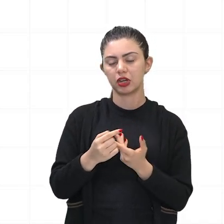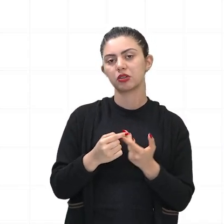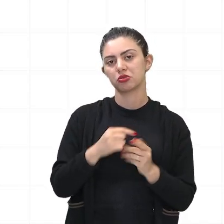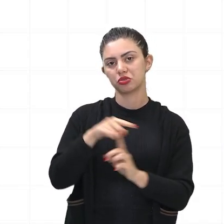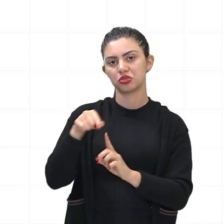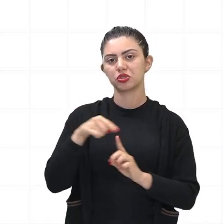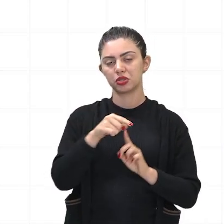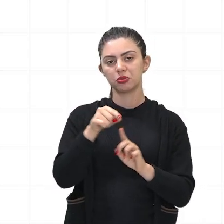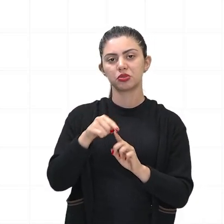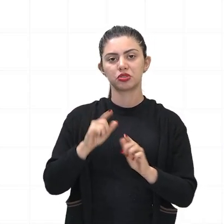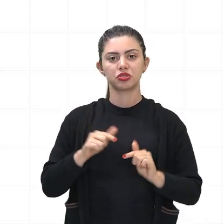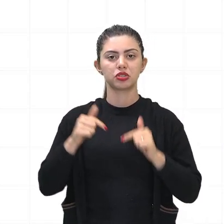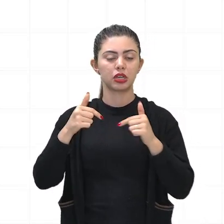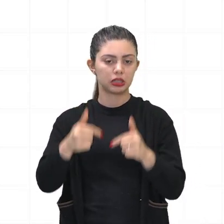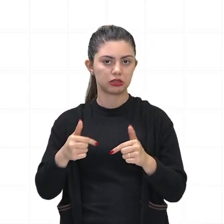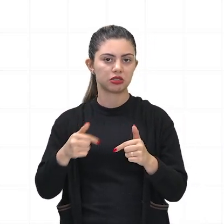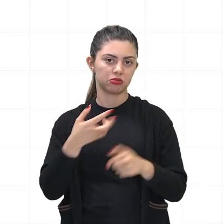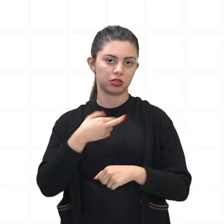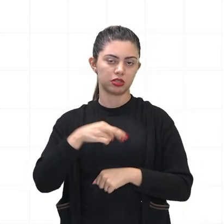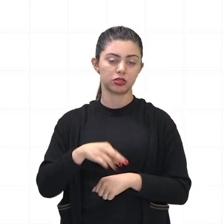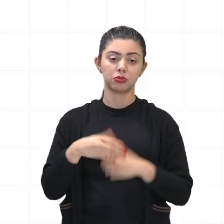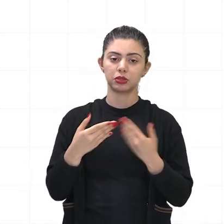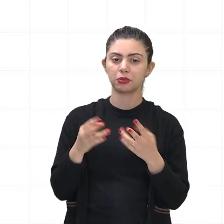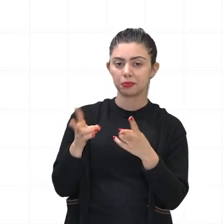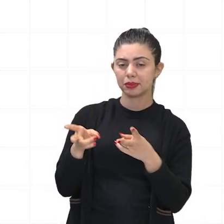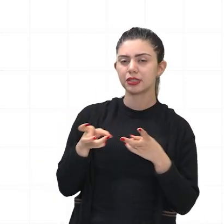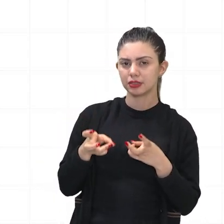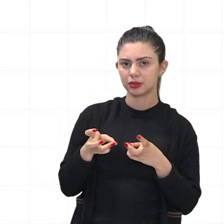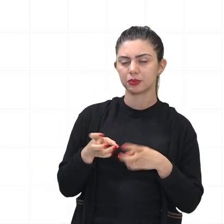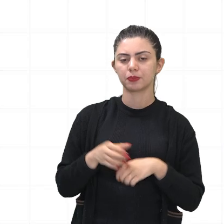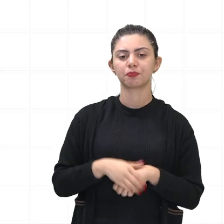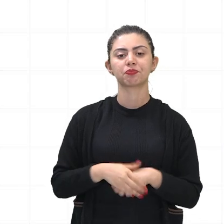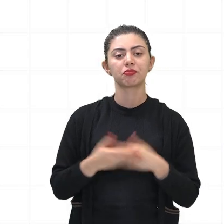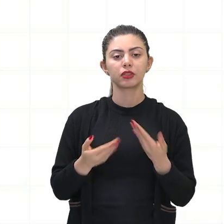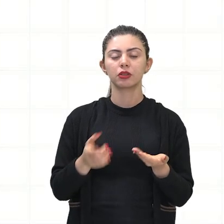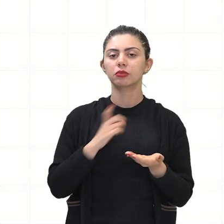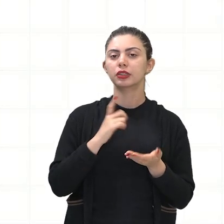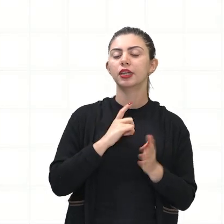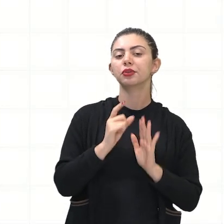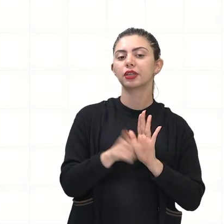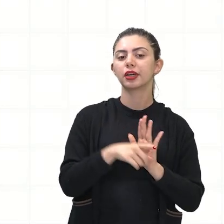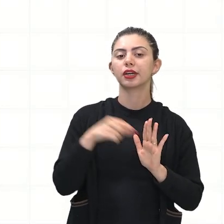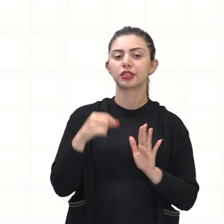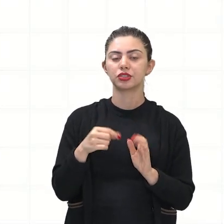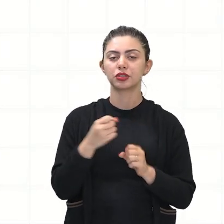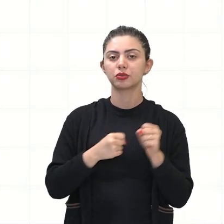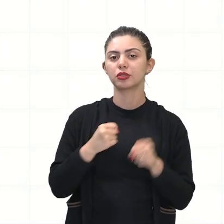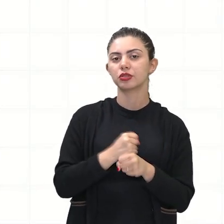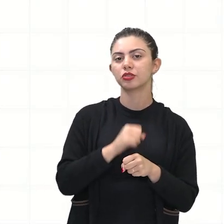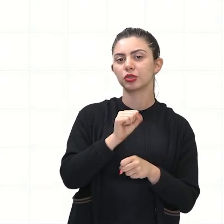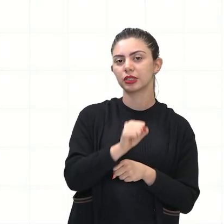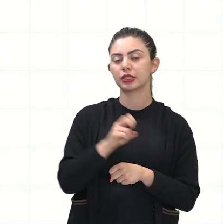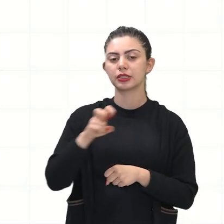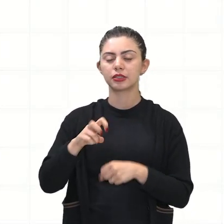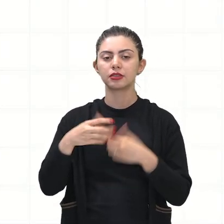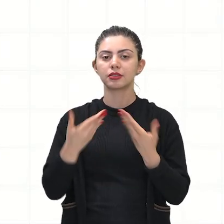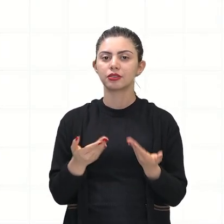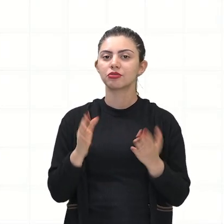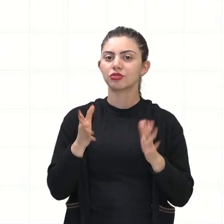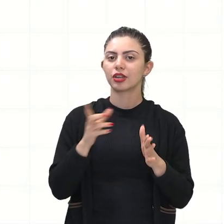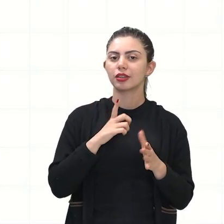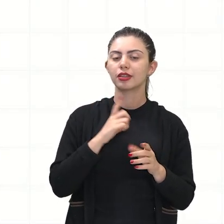esse ordenamento de 85, ele vai ser, na verdade, a extensão e uma releitura daquilo que já